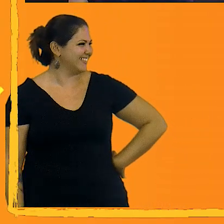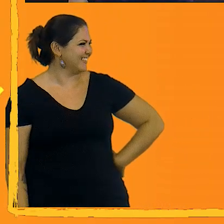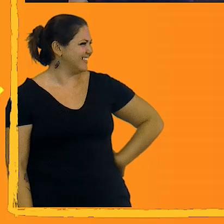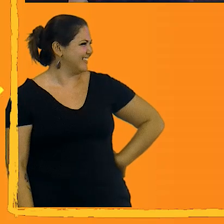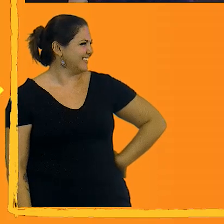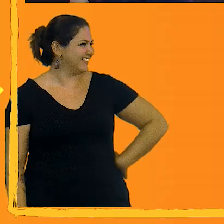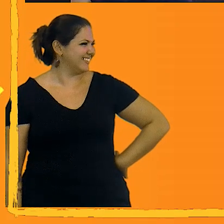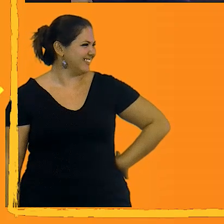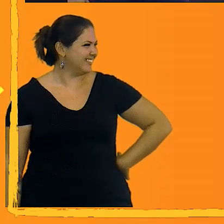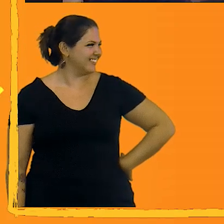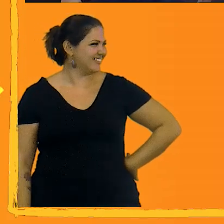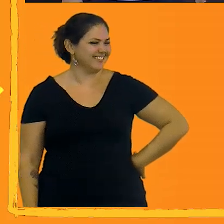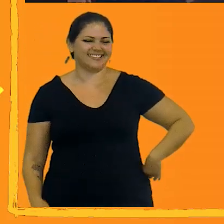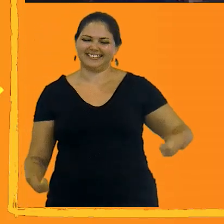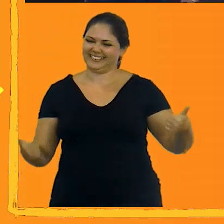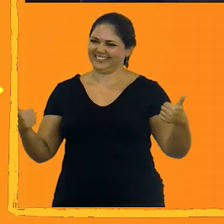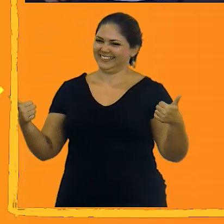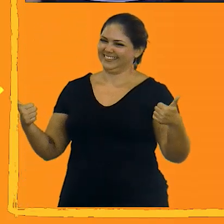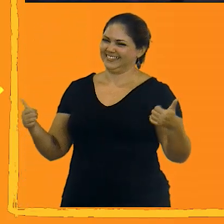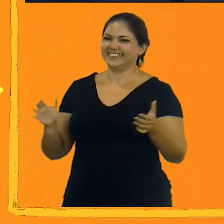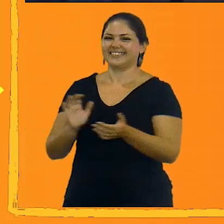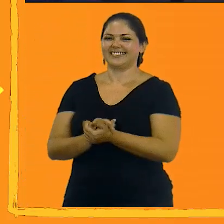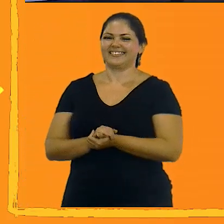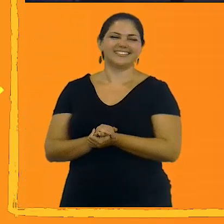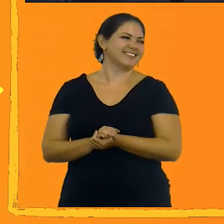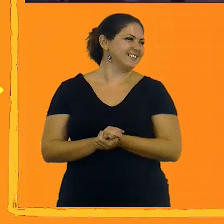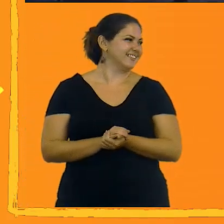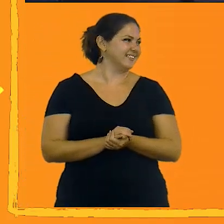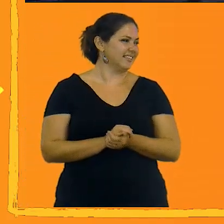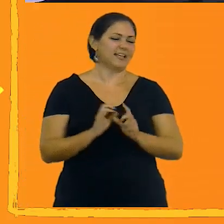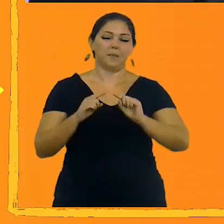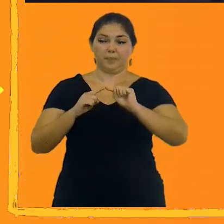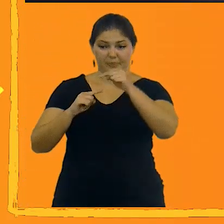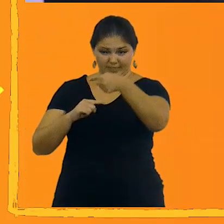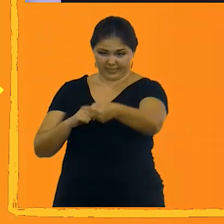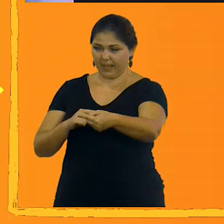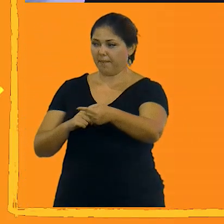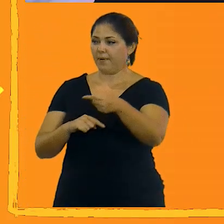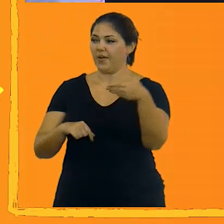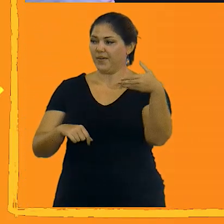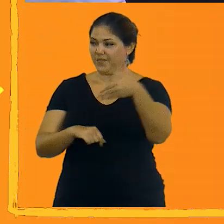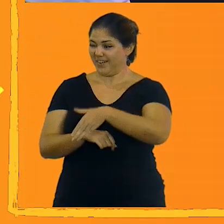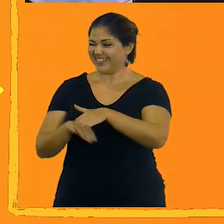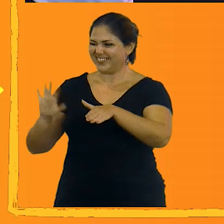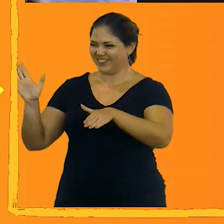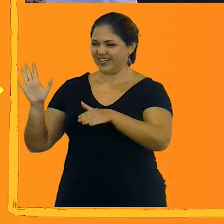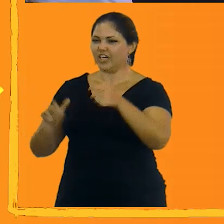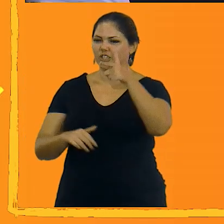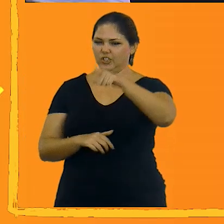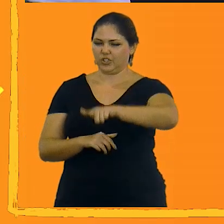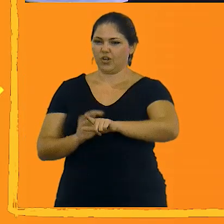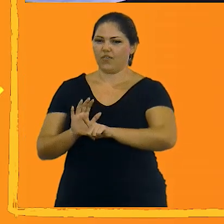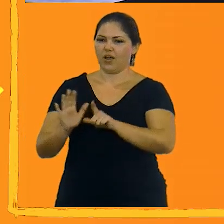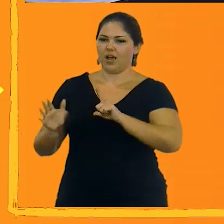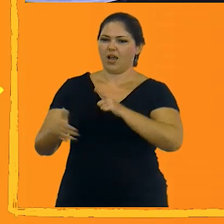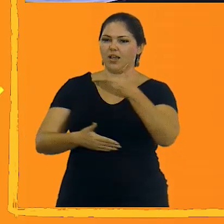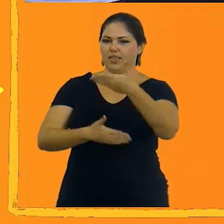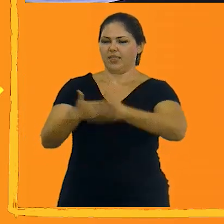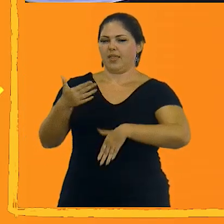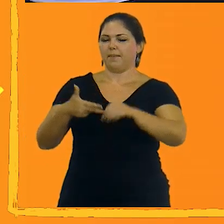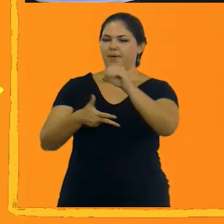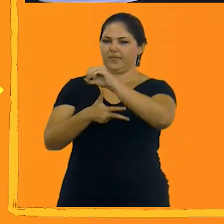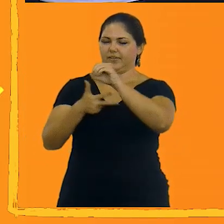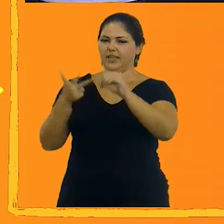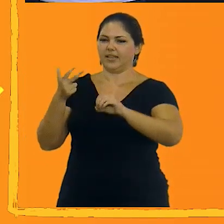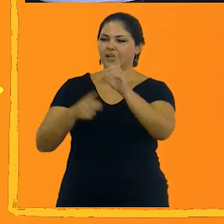mídia ó então Possivelmente a gente volte ter o contato aí antes da tua prova do Enem pessoal que